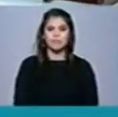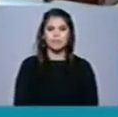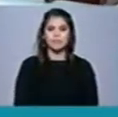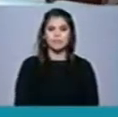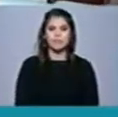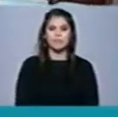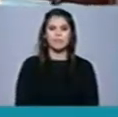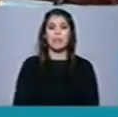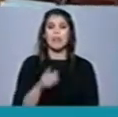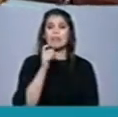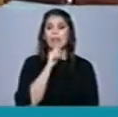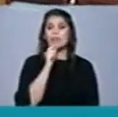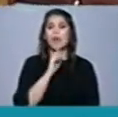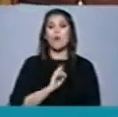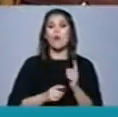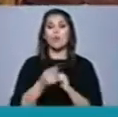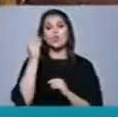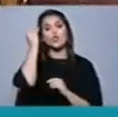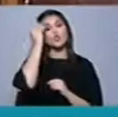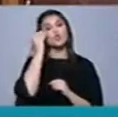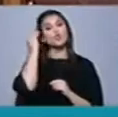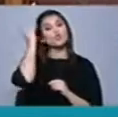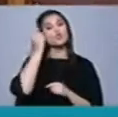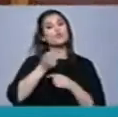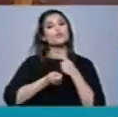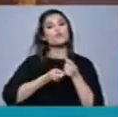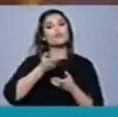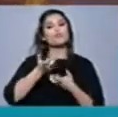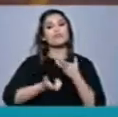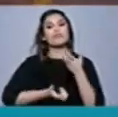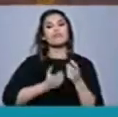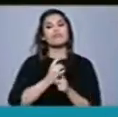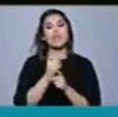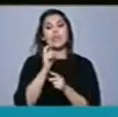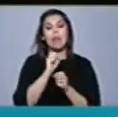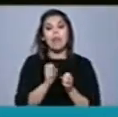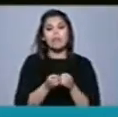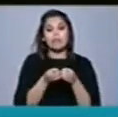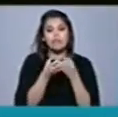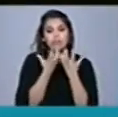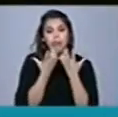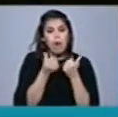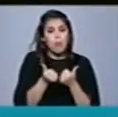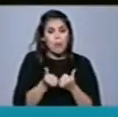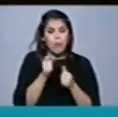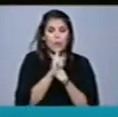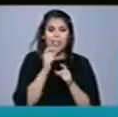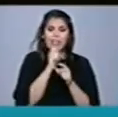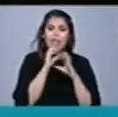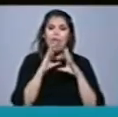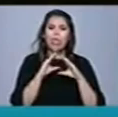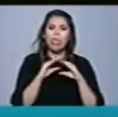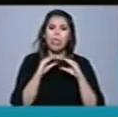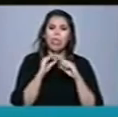E aquilo que nos vai acontecer é que os sonhos vão começar a fritar, muitas vezes começam também a abrir, isso não é mau, porque eles ficam fofinhos, começam a